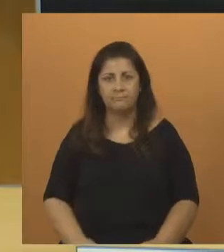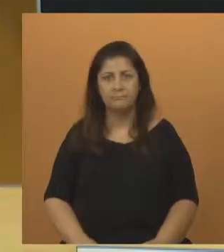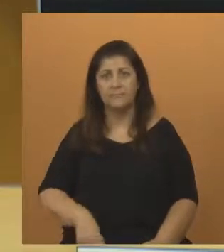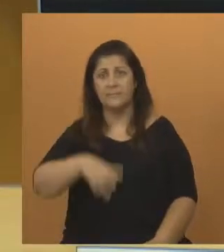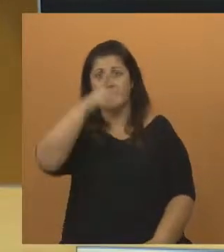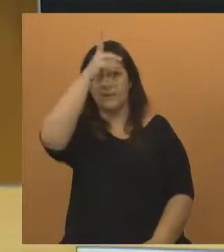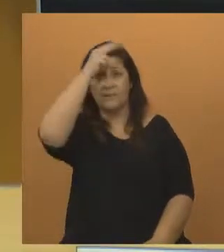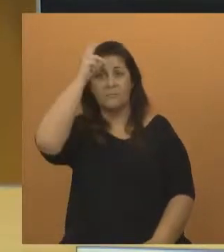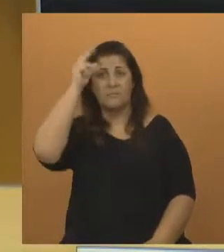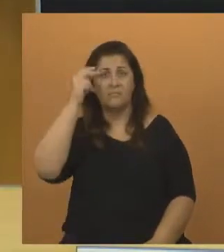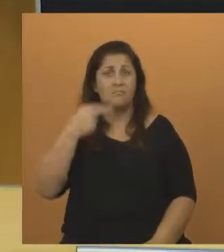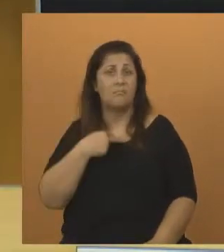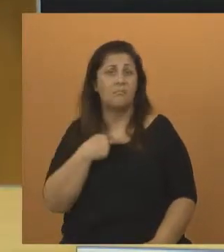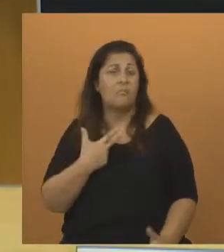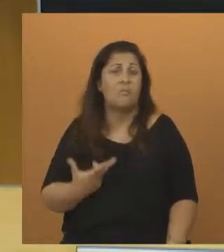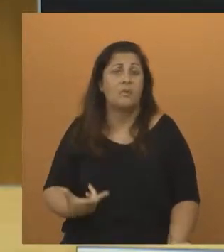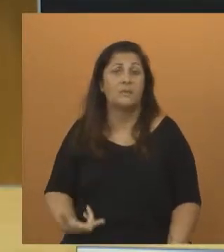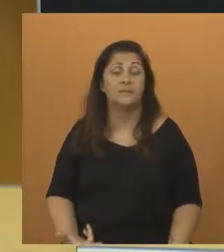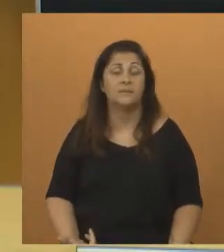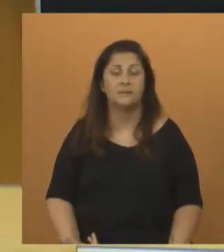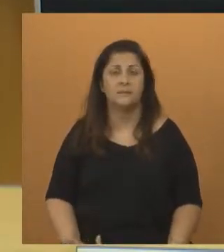prefeitura também ela não pode ficar